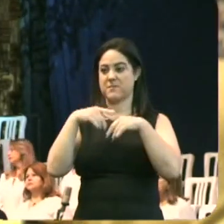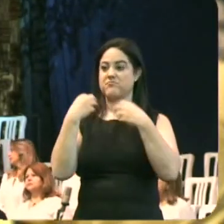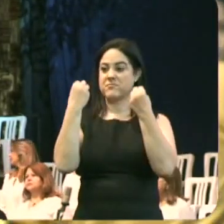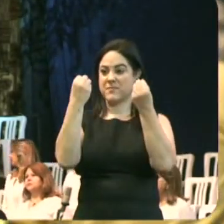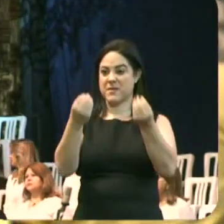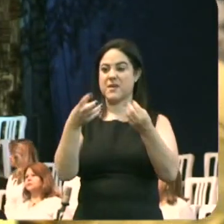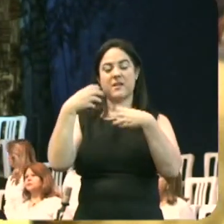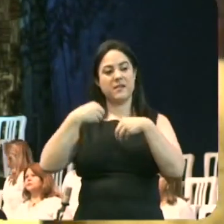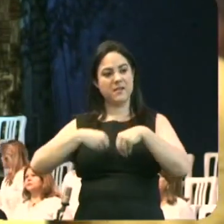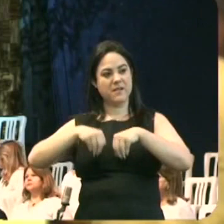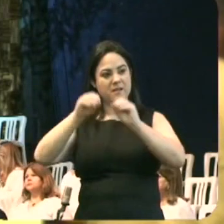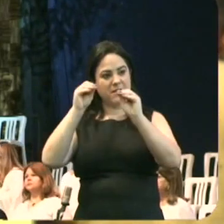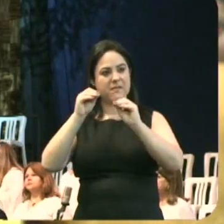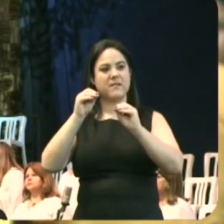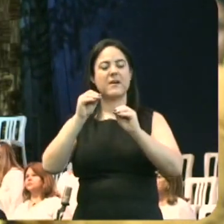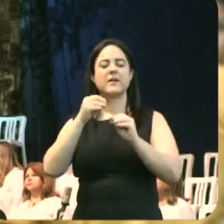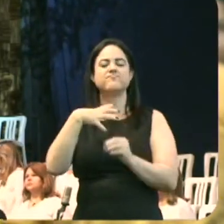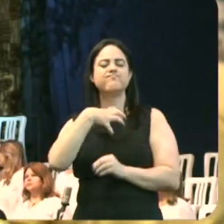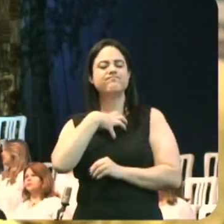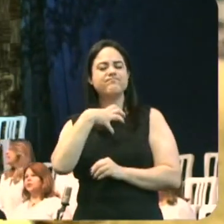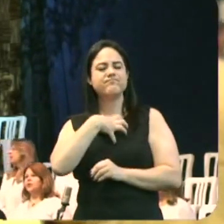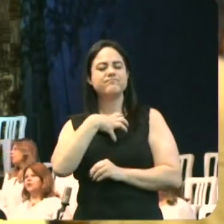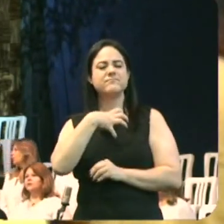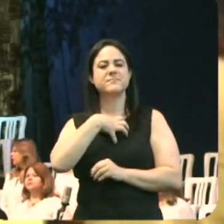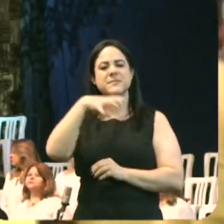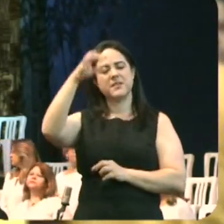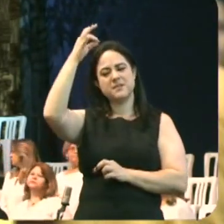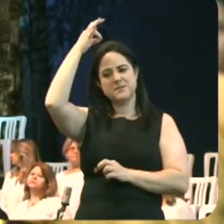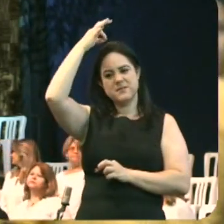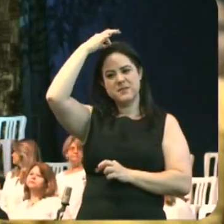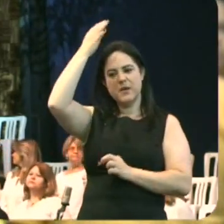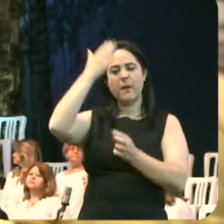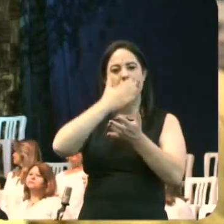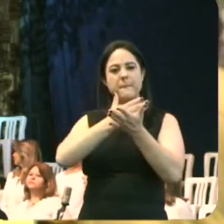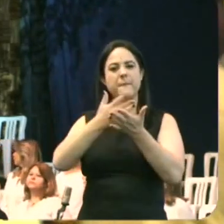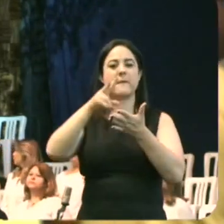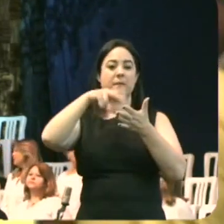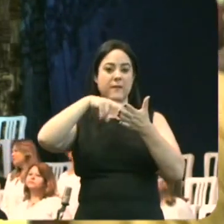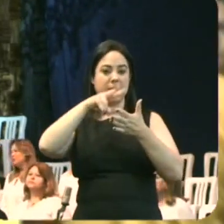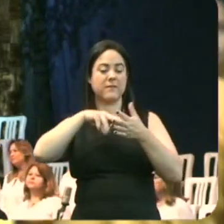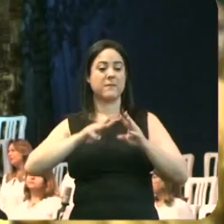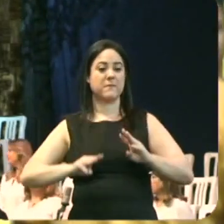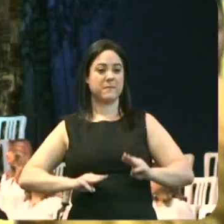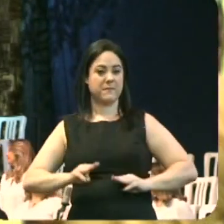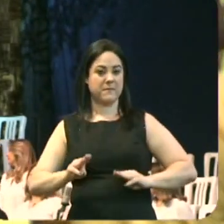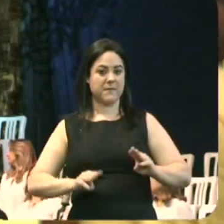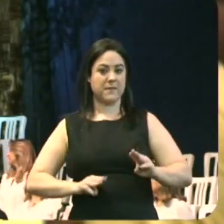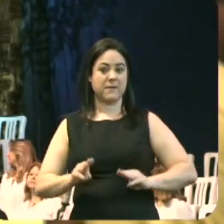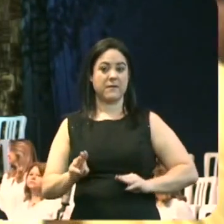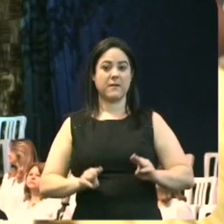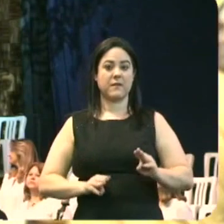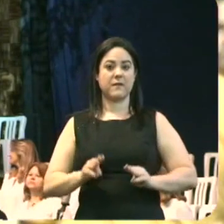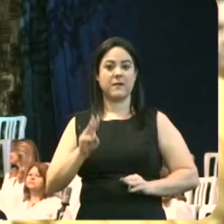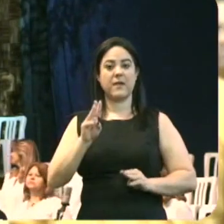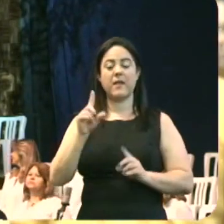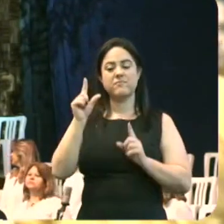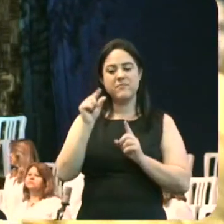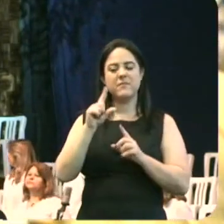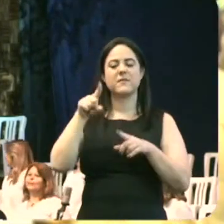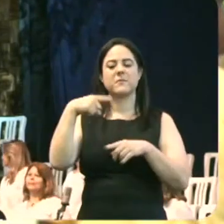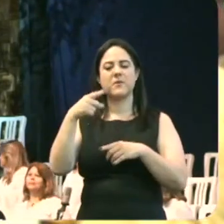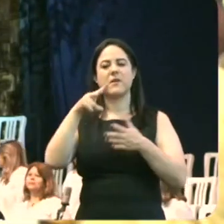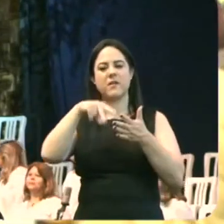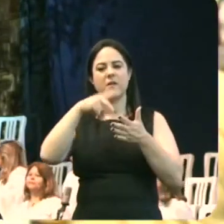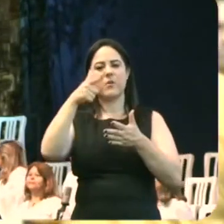você levar para ouvir a voz do Espírito. Começa lendo o Evangelho de Marcos, é o menor, depois vai lendo